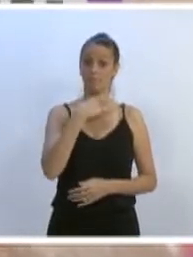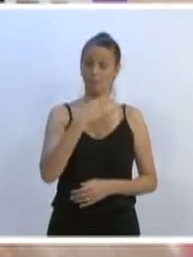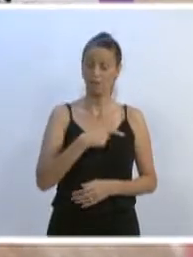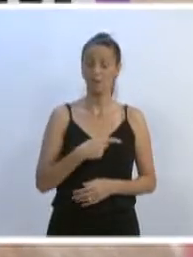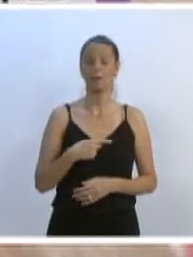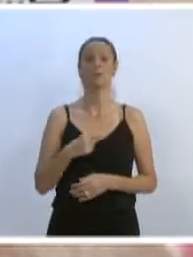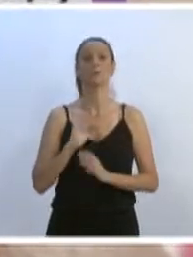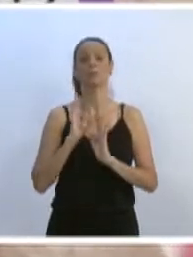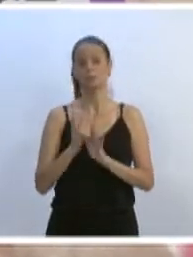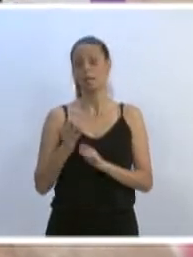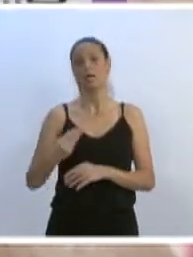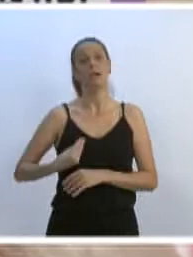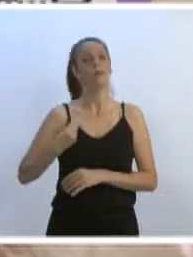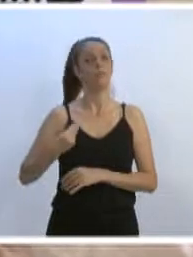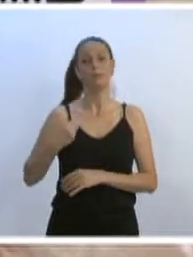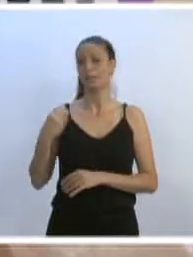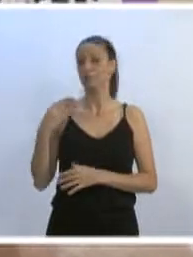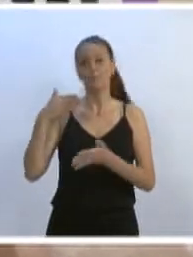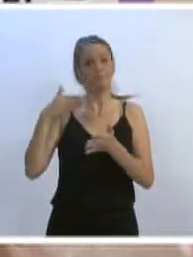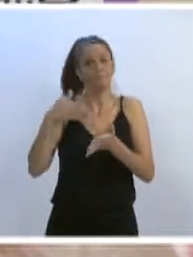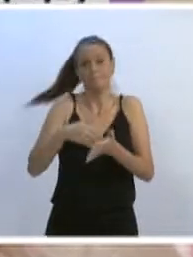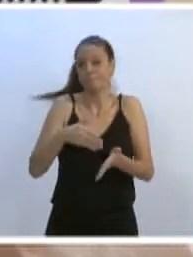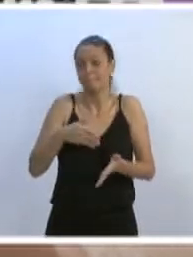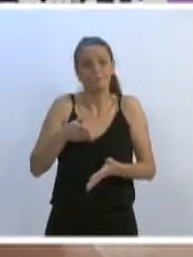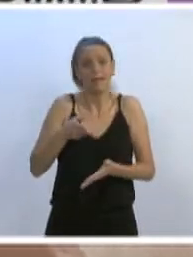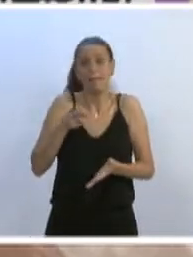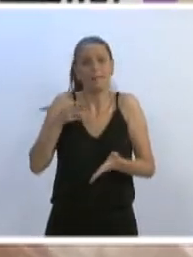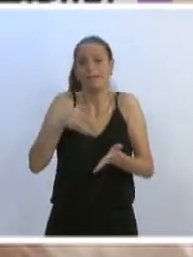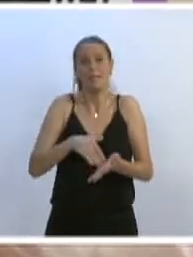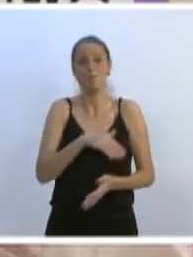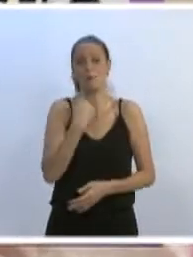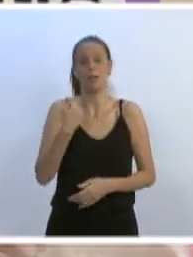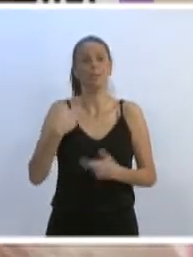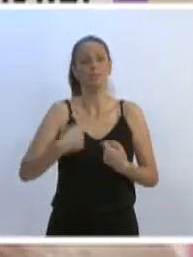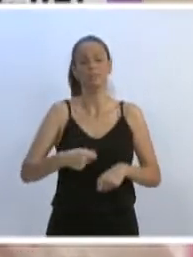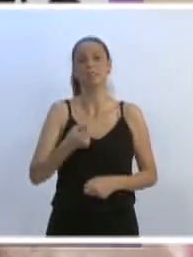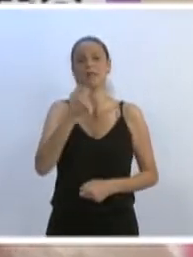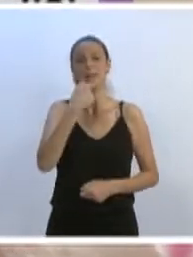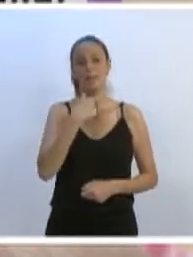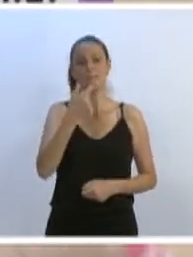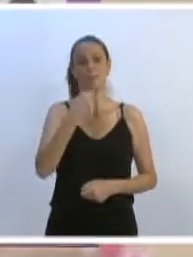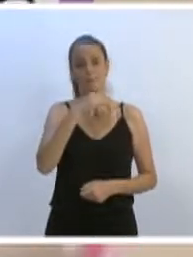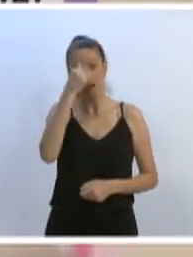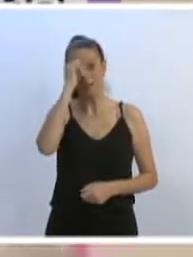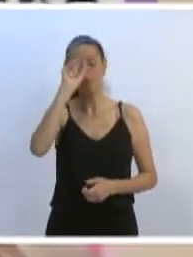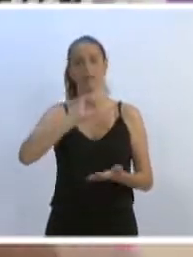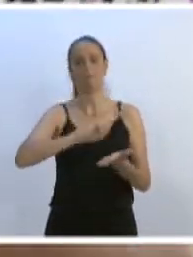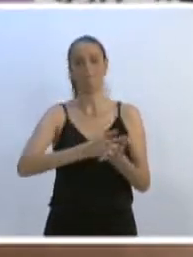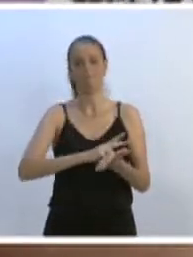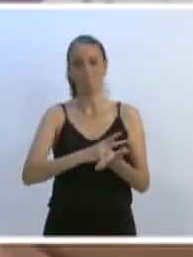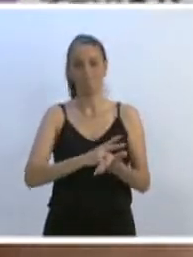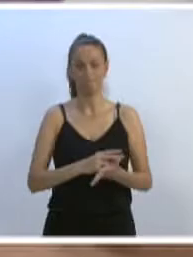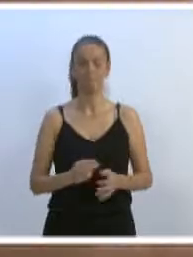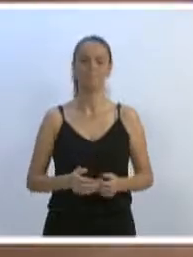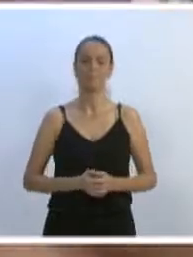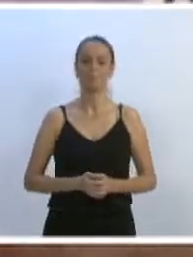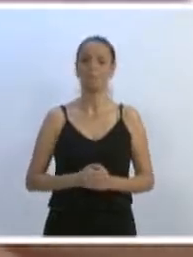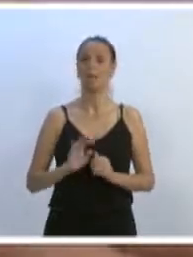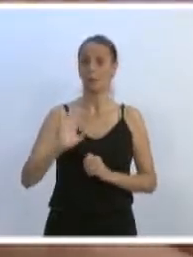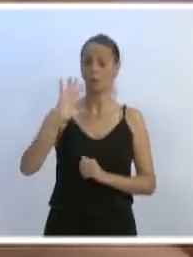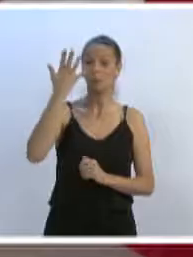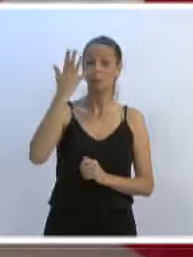por toda sua vida o tratamento eterno à base de medicamento porque senão a epilepsia ela acontece